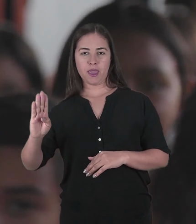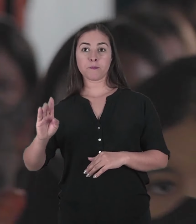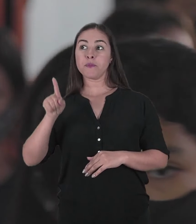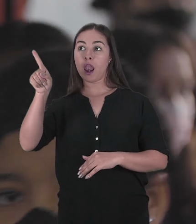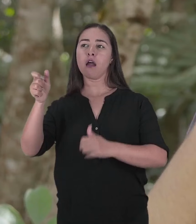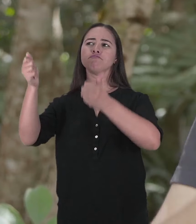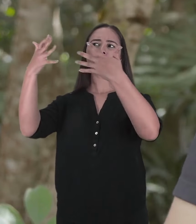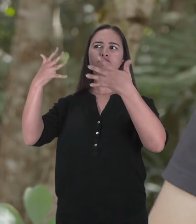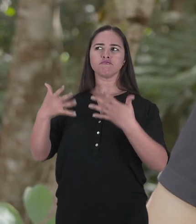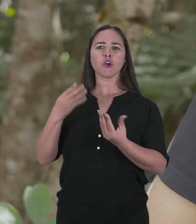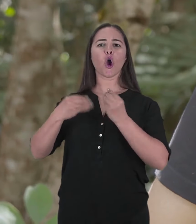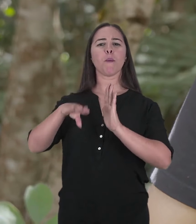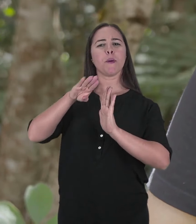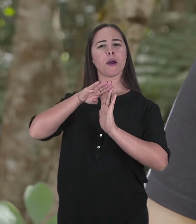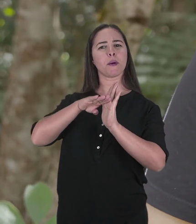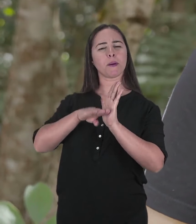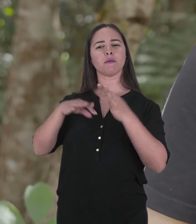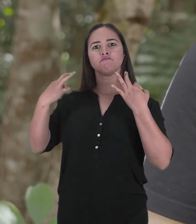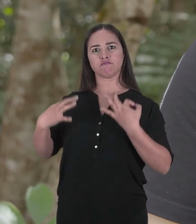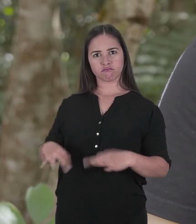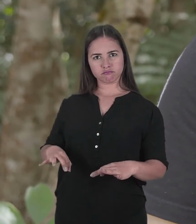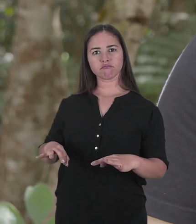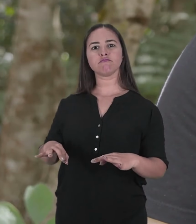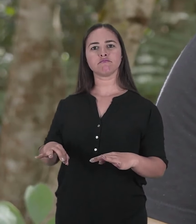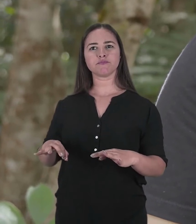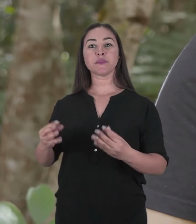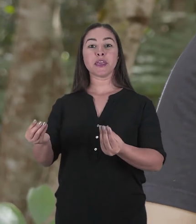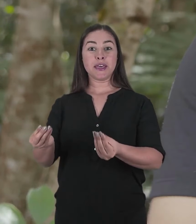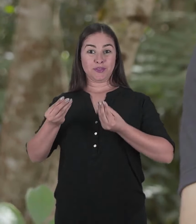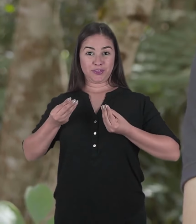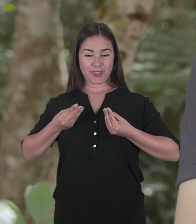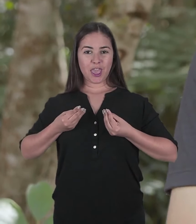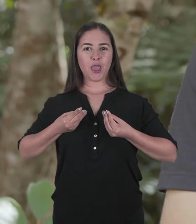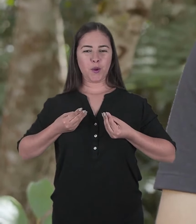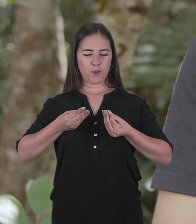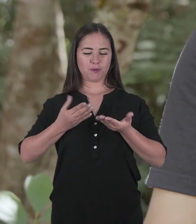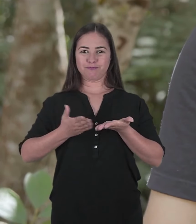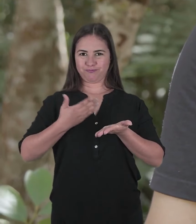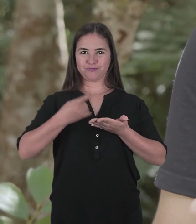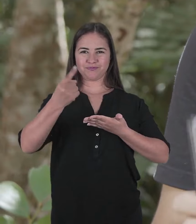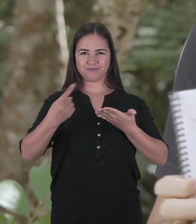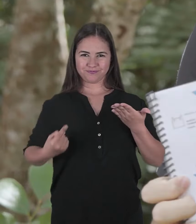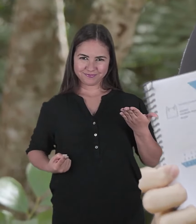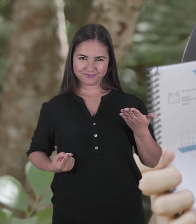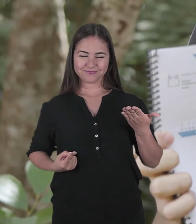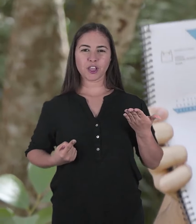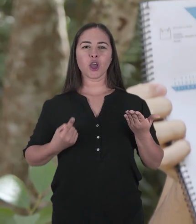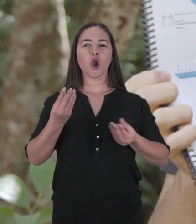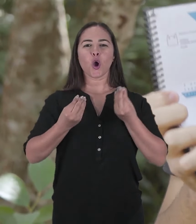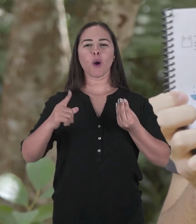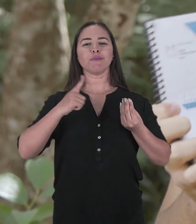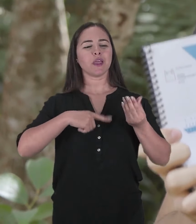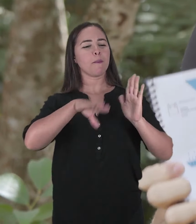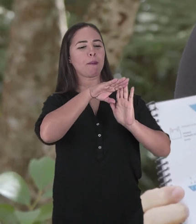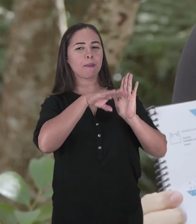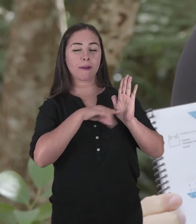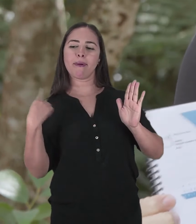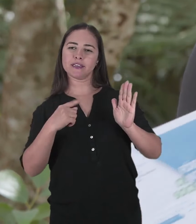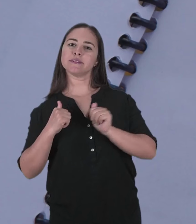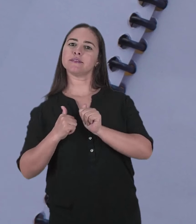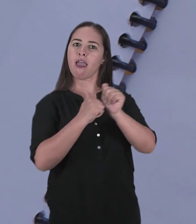nos passado toda a programação certinha, foi onde nos foi dado esse diário de campo, que aqui também tem as programações que a